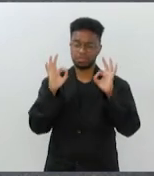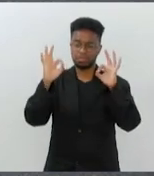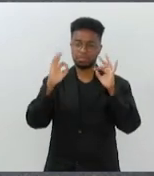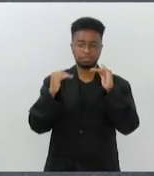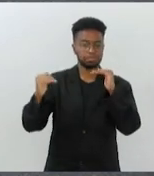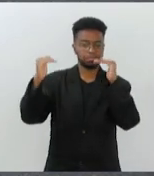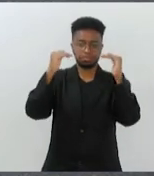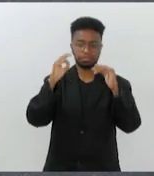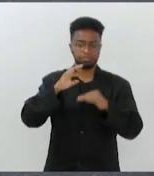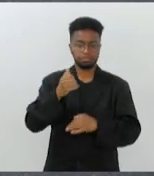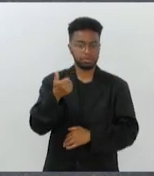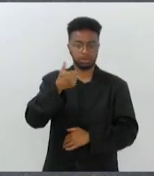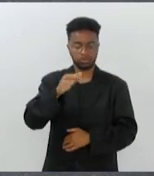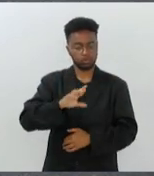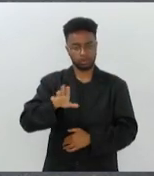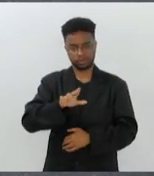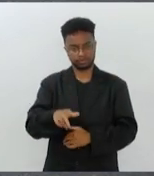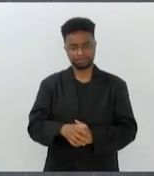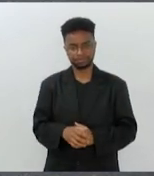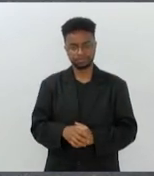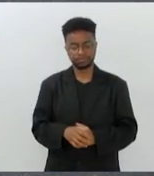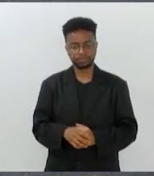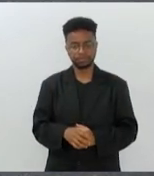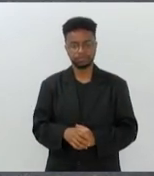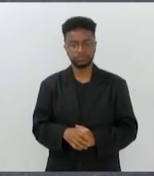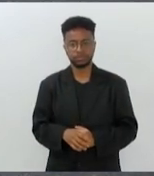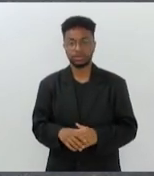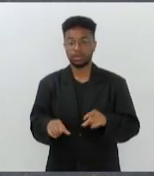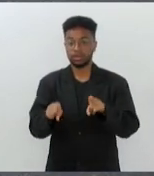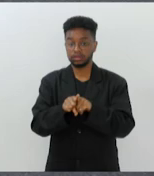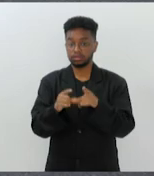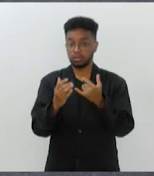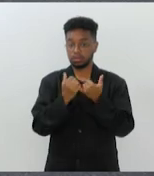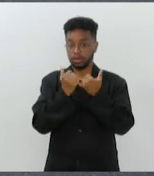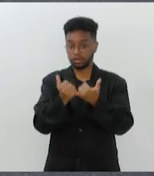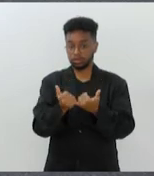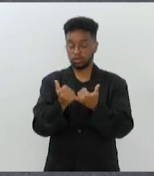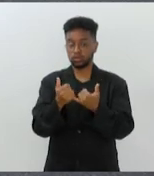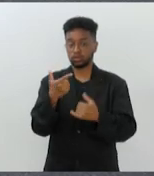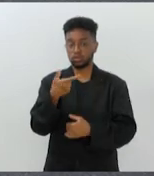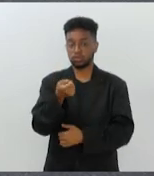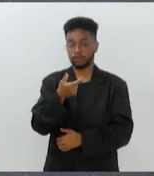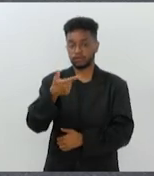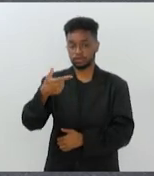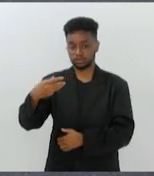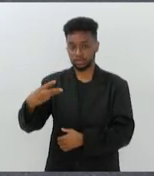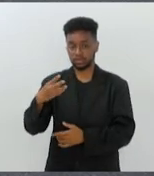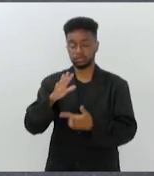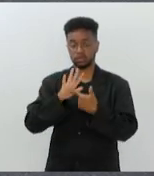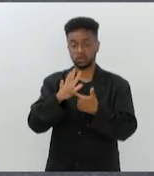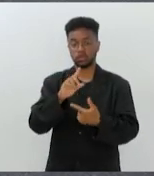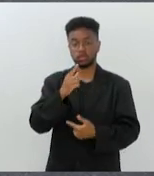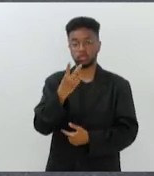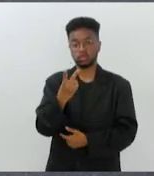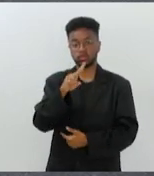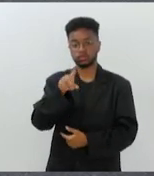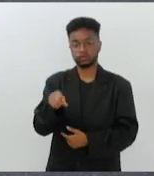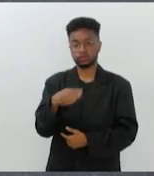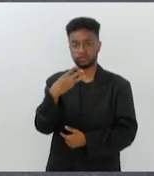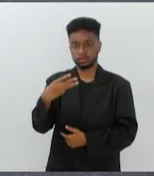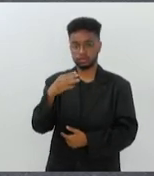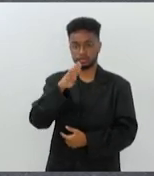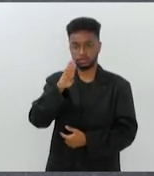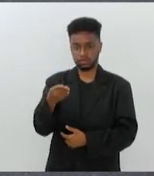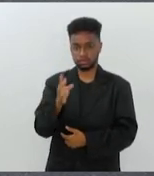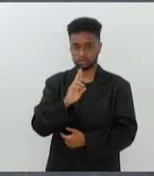linha. E, além do mais, o patrimônio líquido em 2023 é 2,3 bilhões de